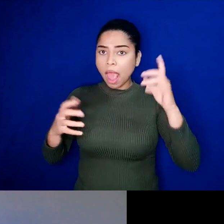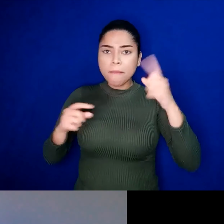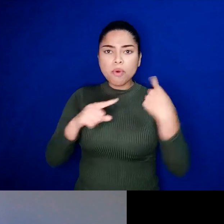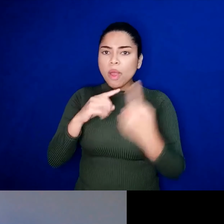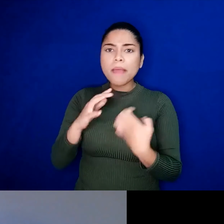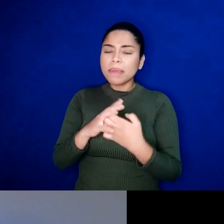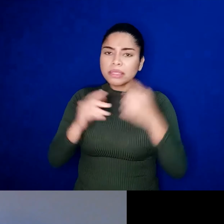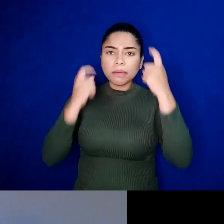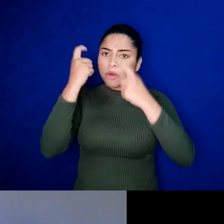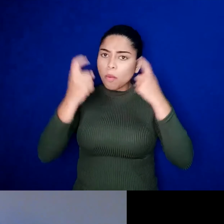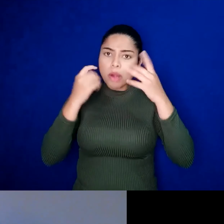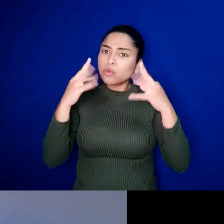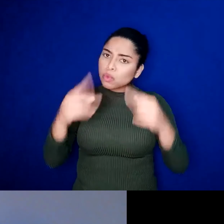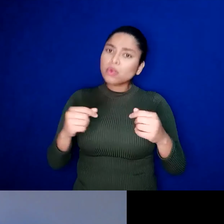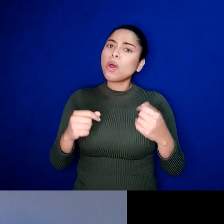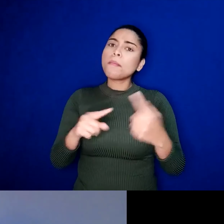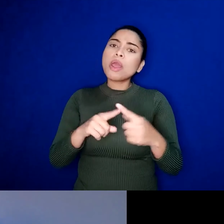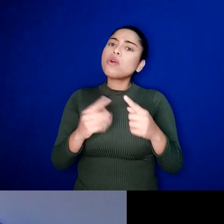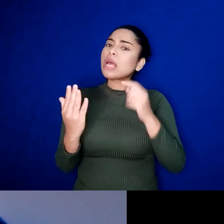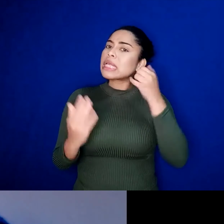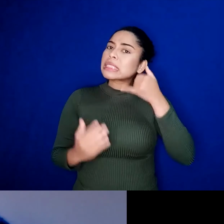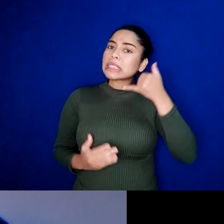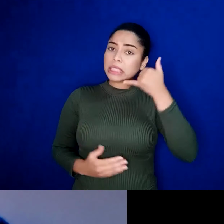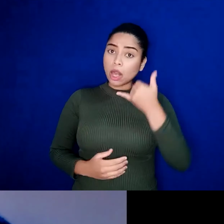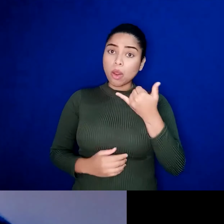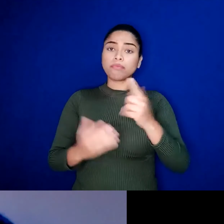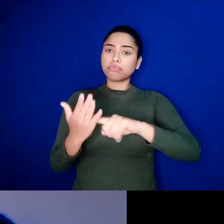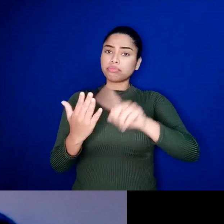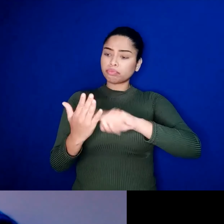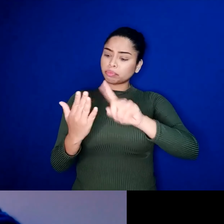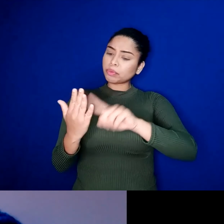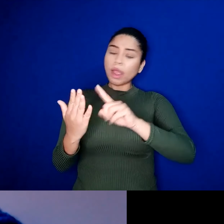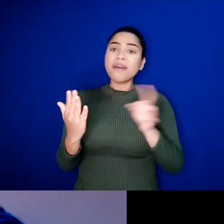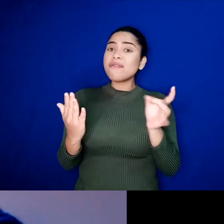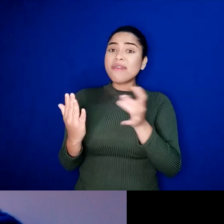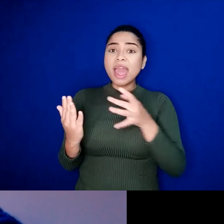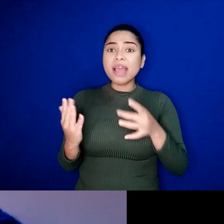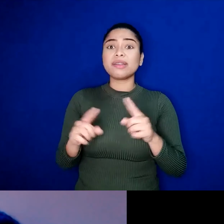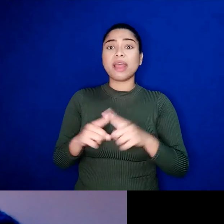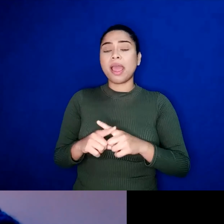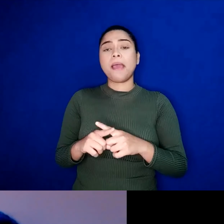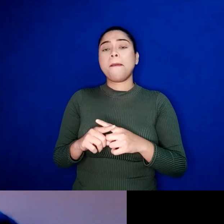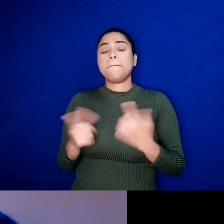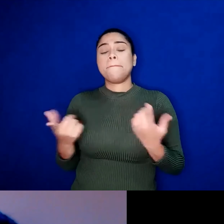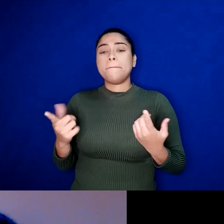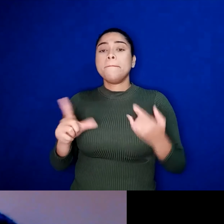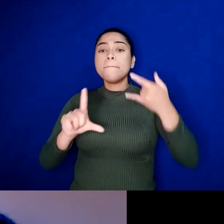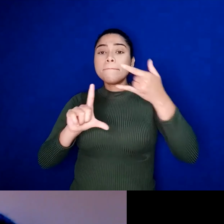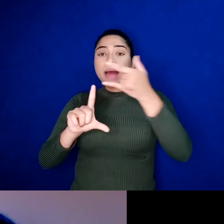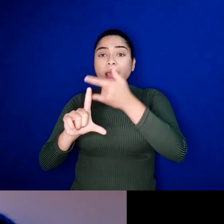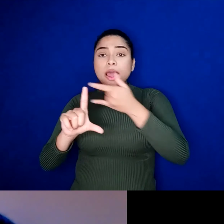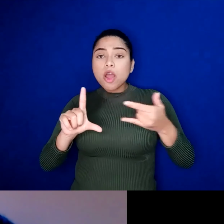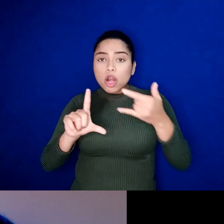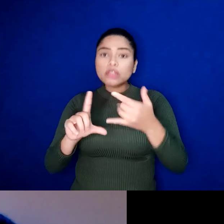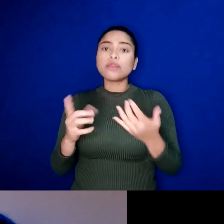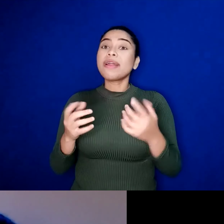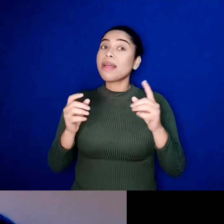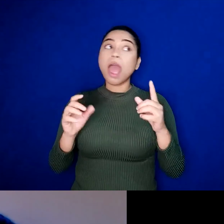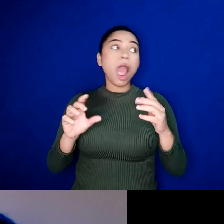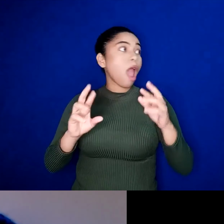que compra o celular já já consegue utilizar a Google ela vende para todas as pessoas Microsoft é uma excelente referência em acessibilidade